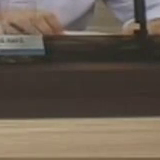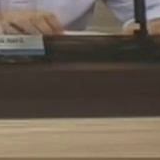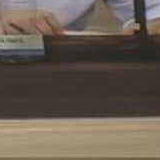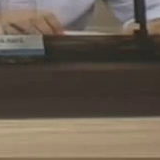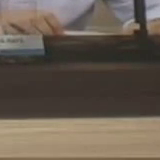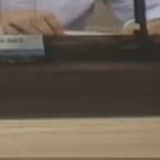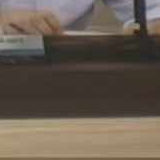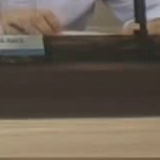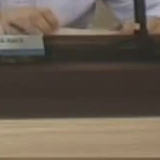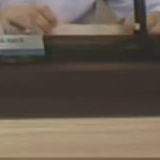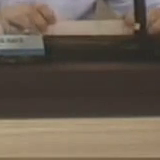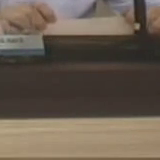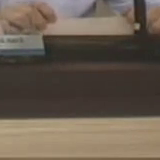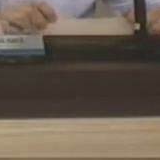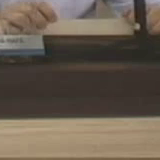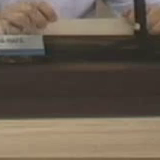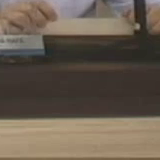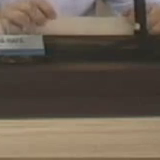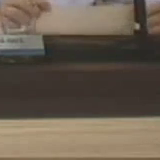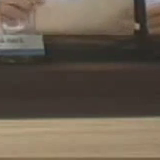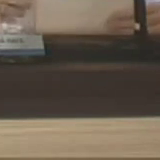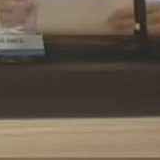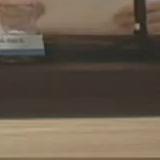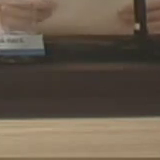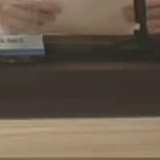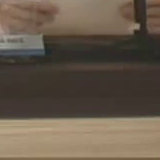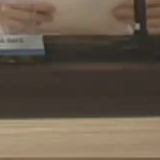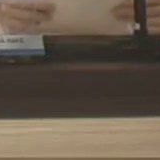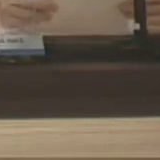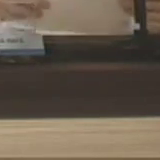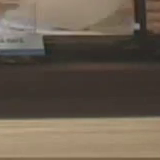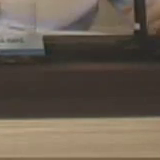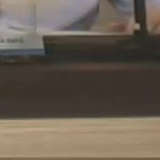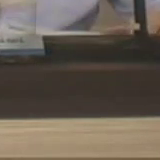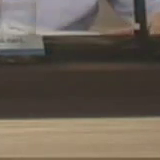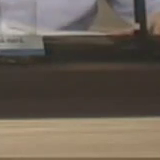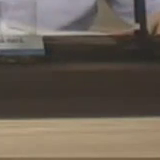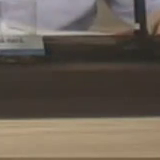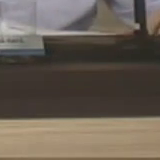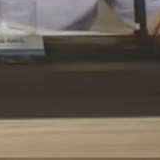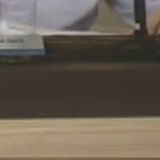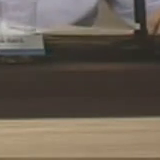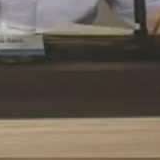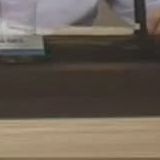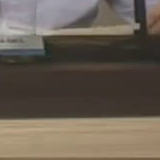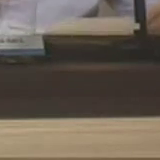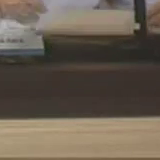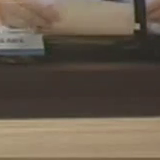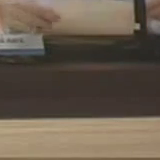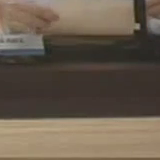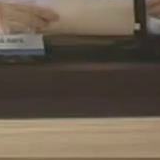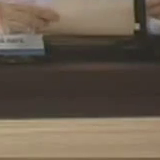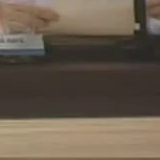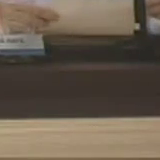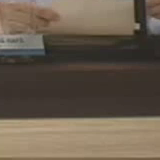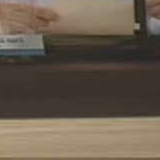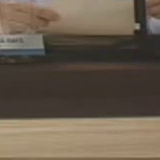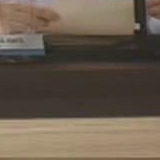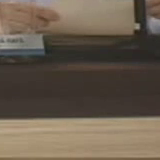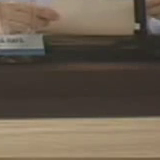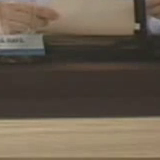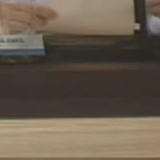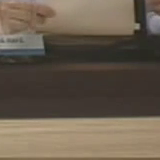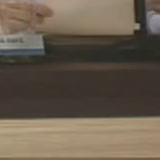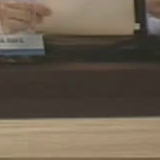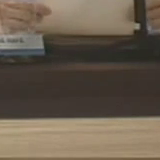Poder Executivo. Requerimento 1107. Autor, vereador Dr. Júlio. O requerimento número